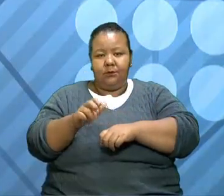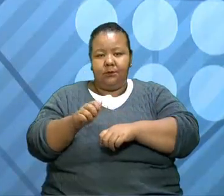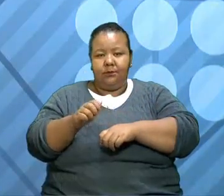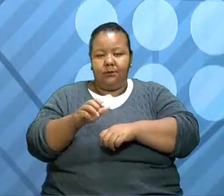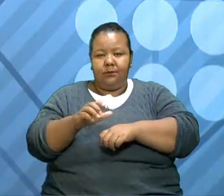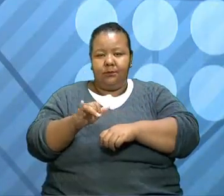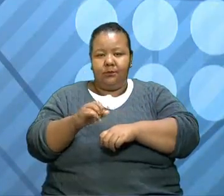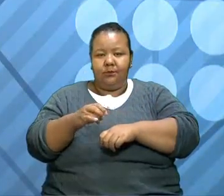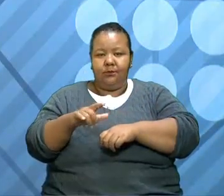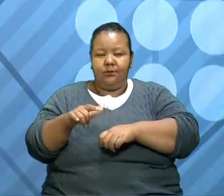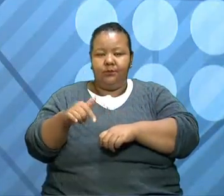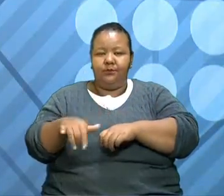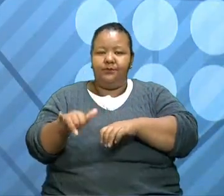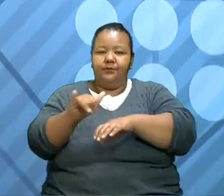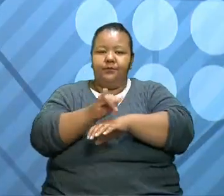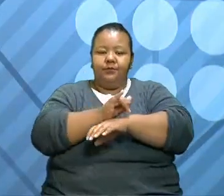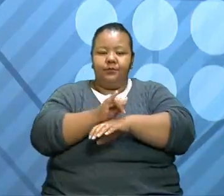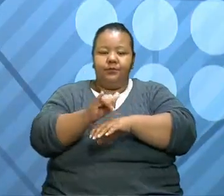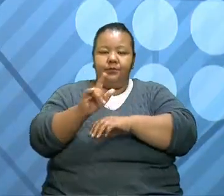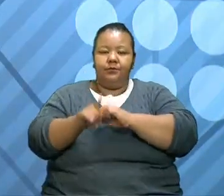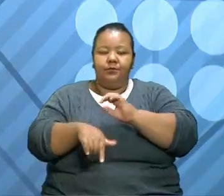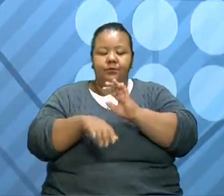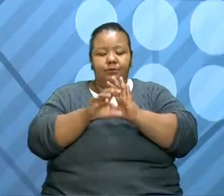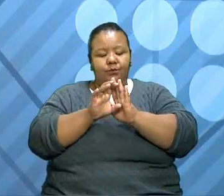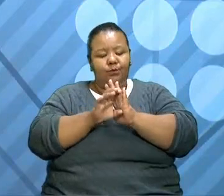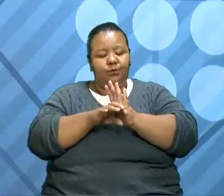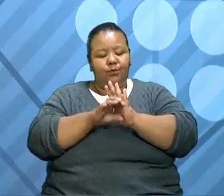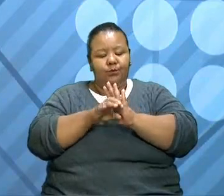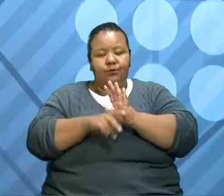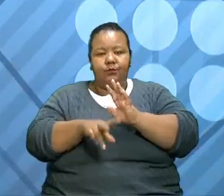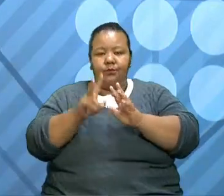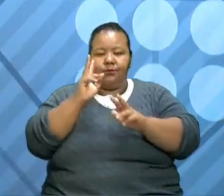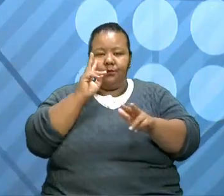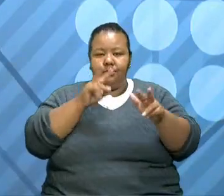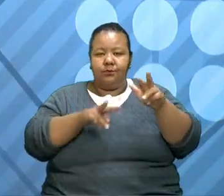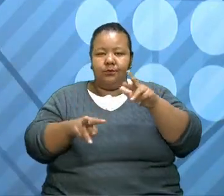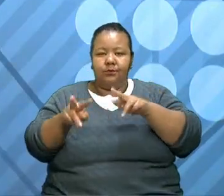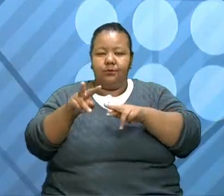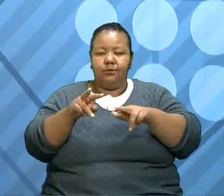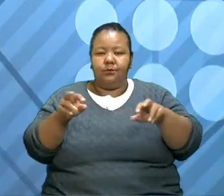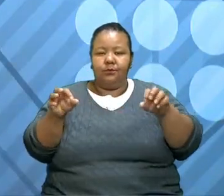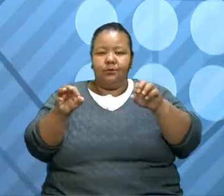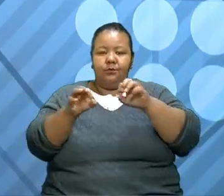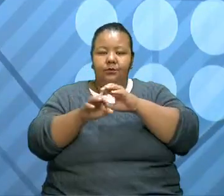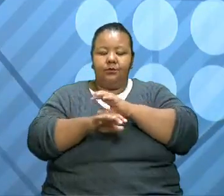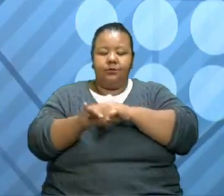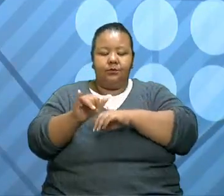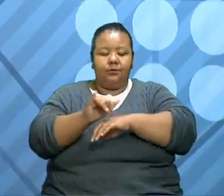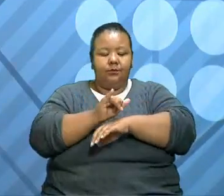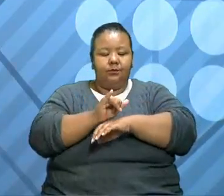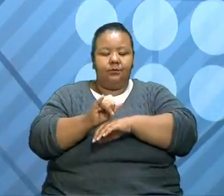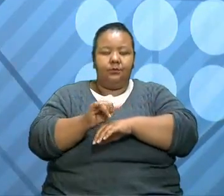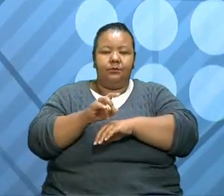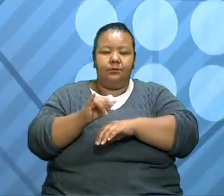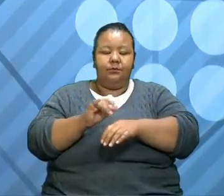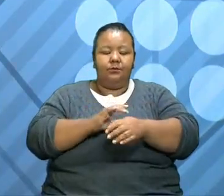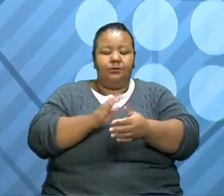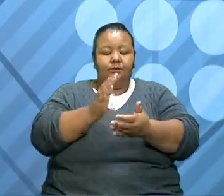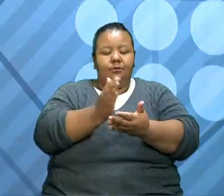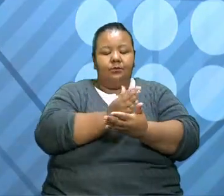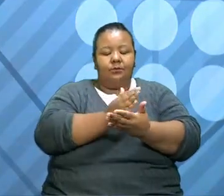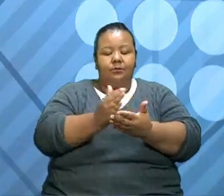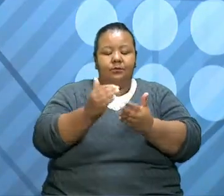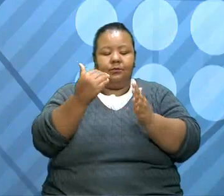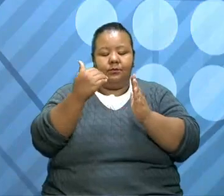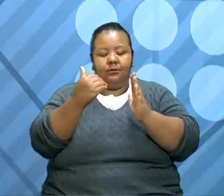campo estratégico, eu estou falando conceitual, eu estou falando sobre a visão completa da empresa. E aí eu vou chegar e desmembrar cada uma